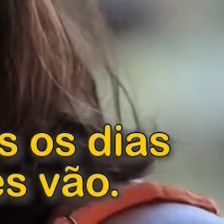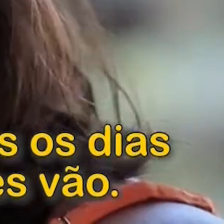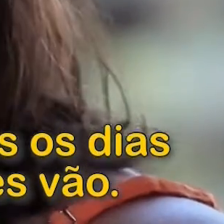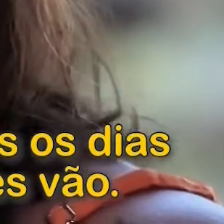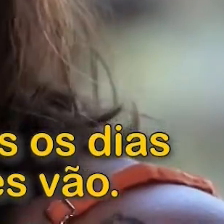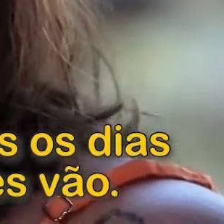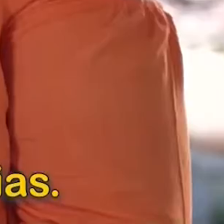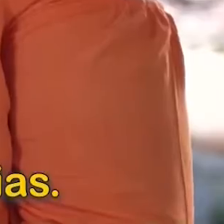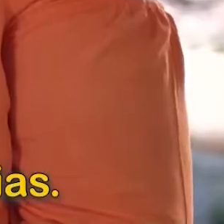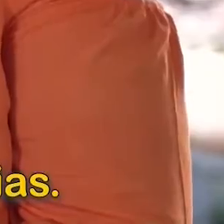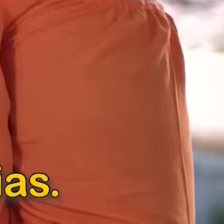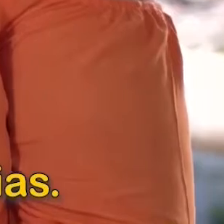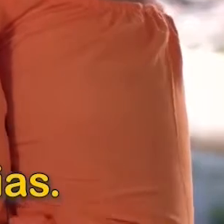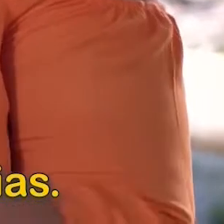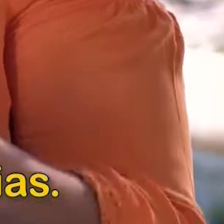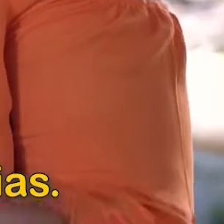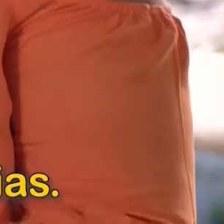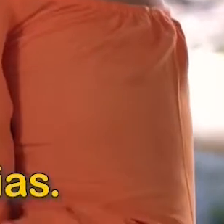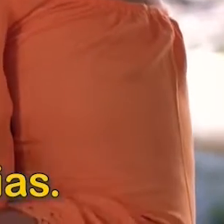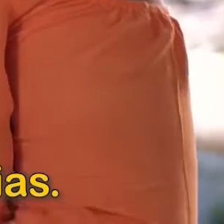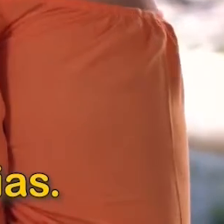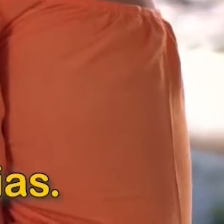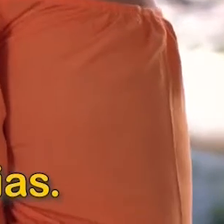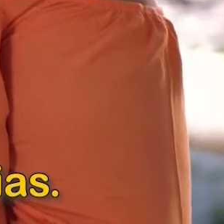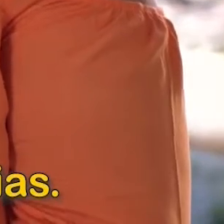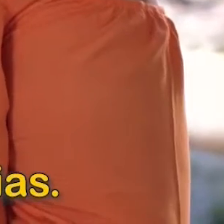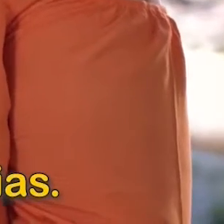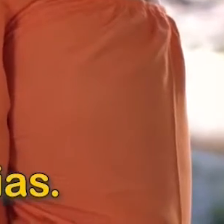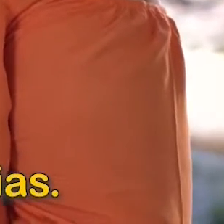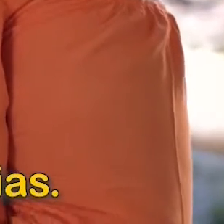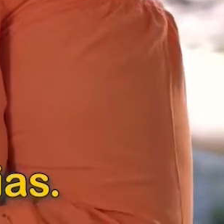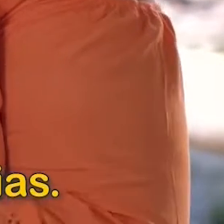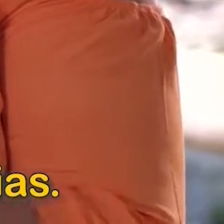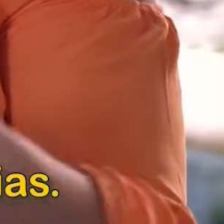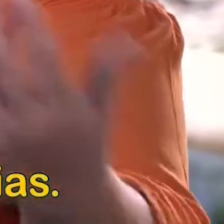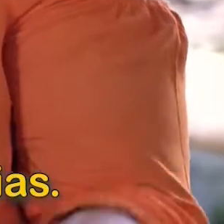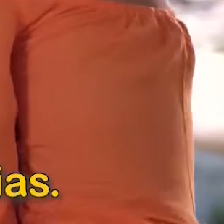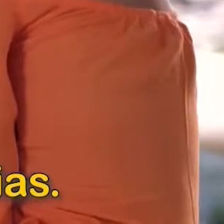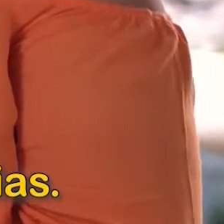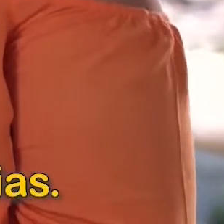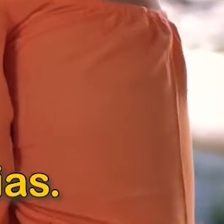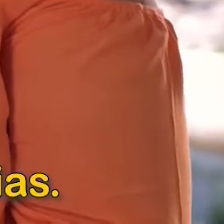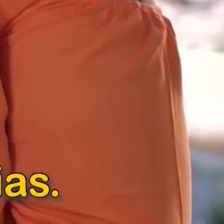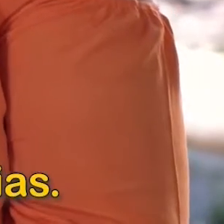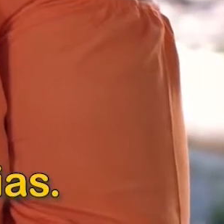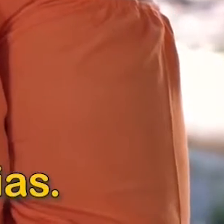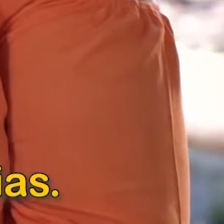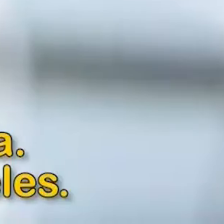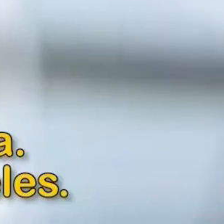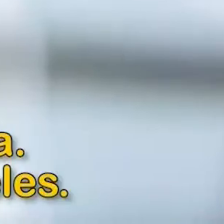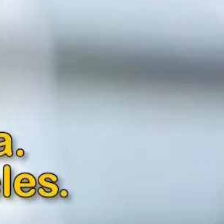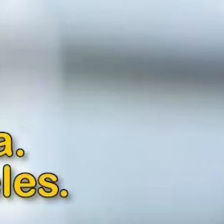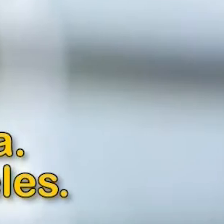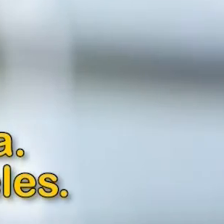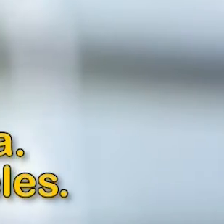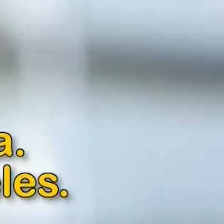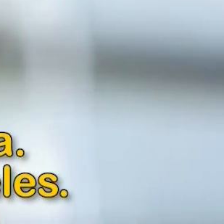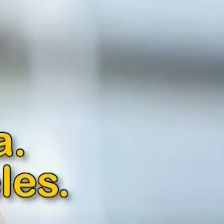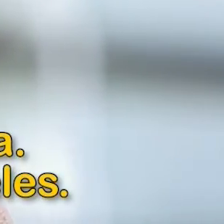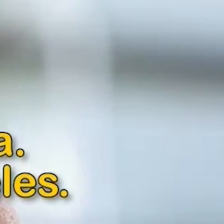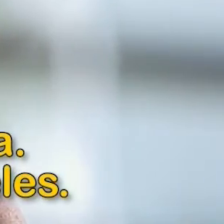gente. E que um dia eles vão. O choro da tua saudade é muito pequeno diante de tudo que você passou todos esses dias. Vale a